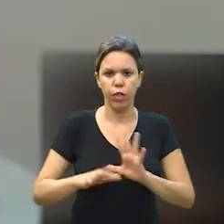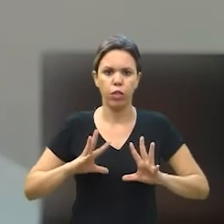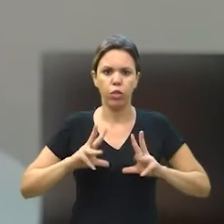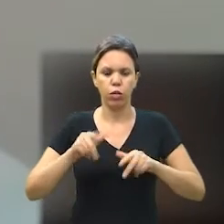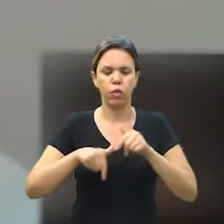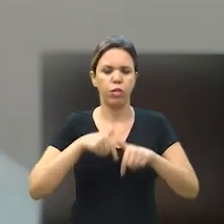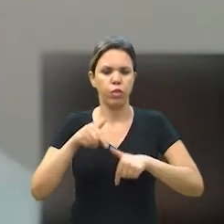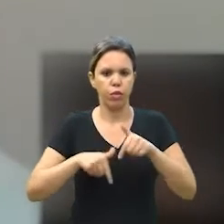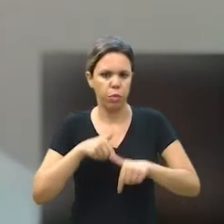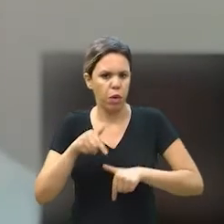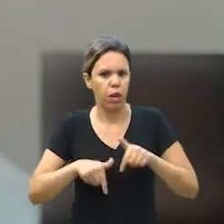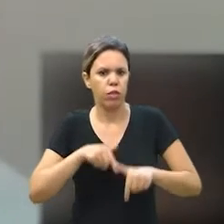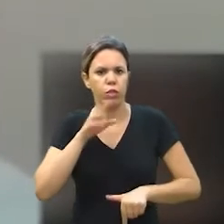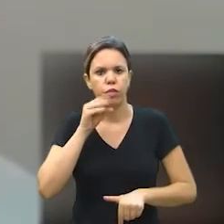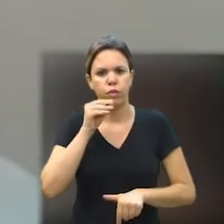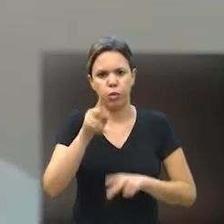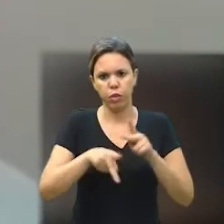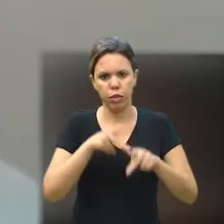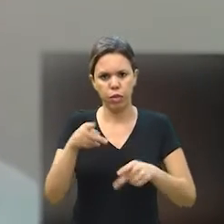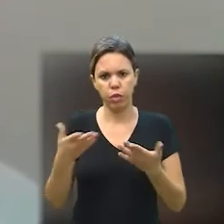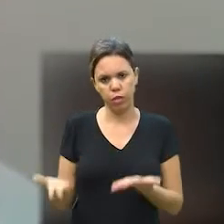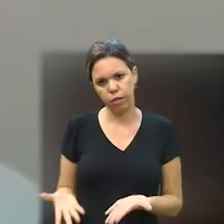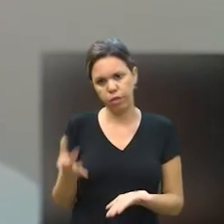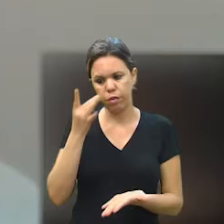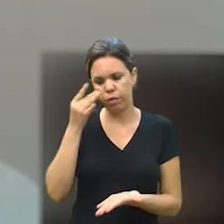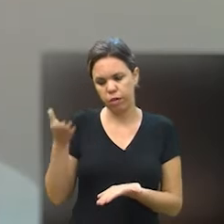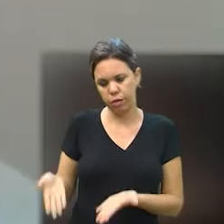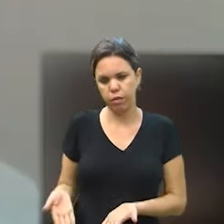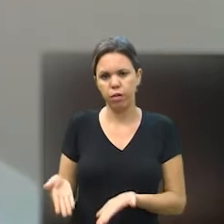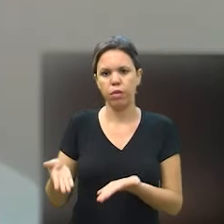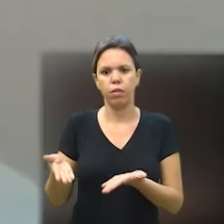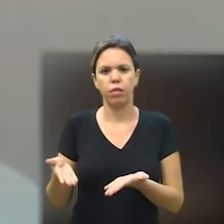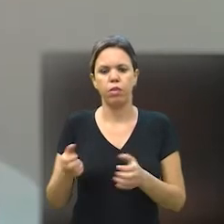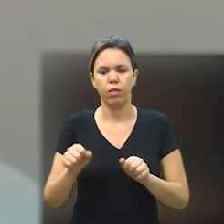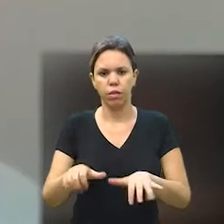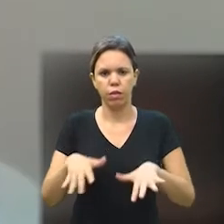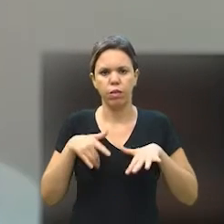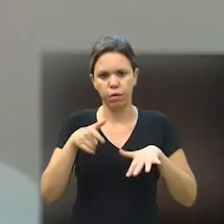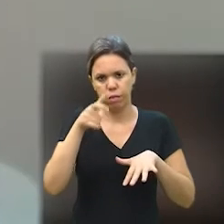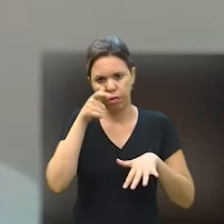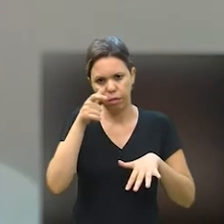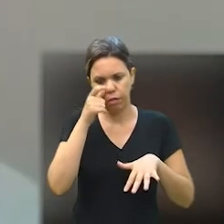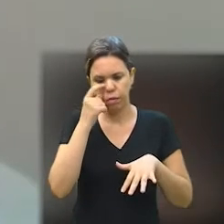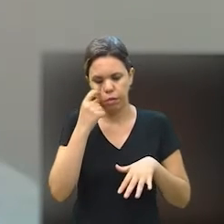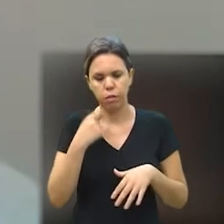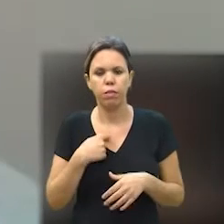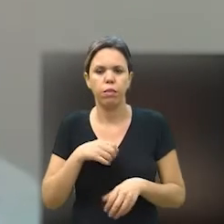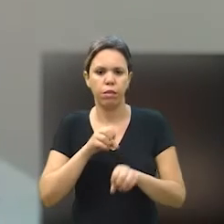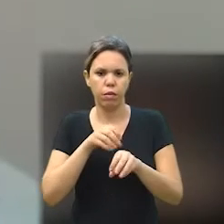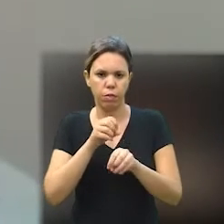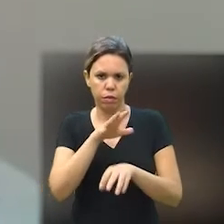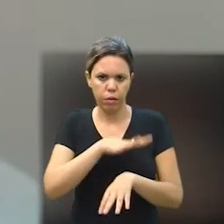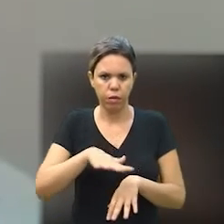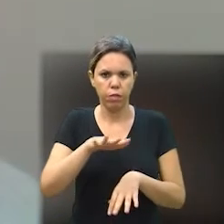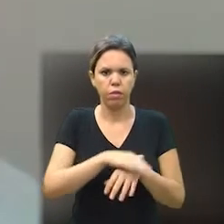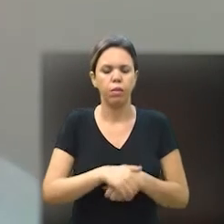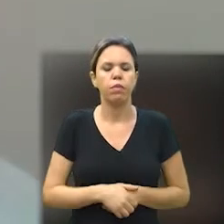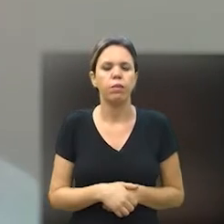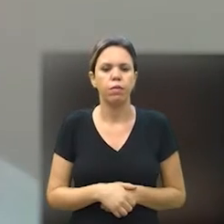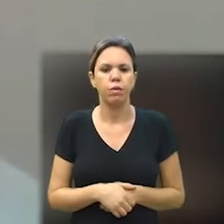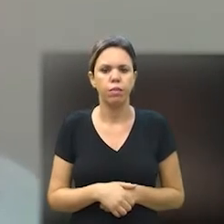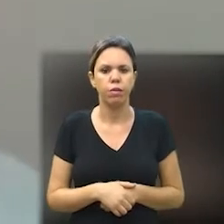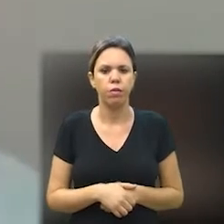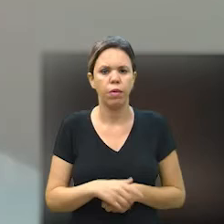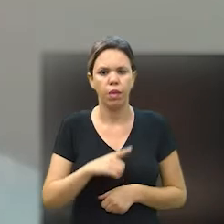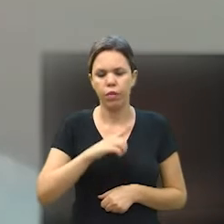os trabalhadores que aqui, todas as pessoas que aqui estão, né, os espectadores, todos da área da saúde e da educação,